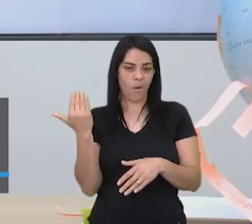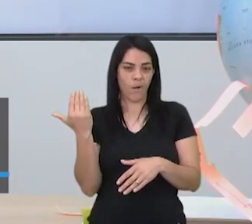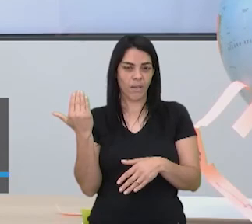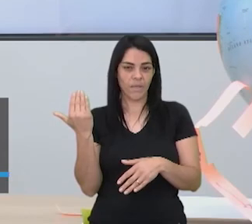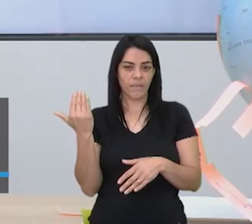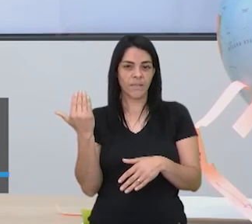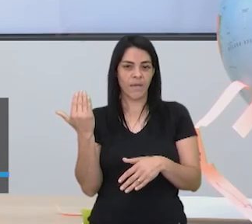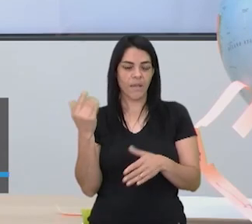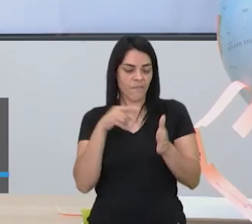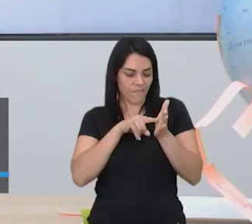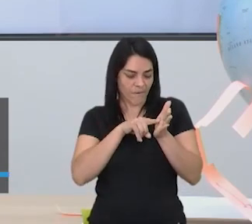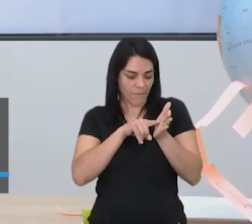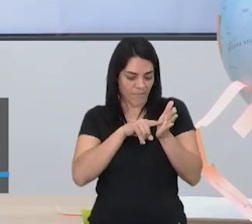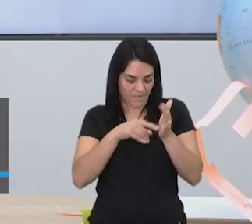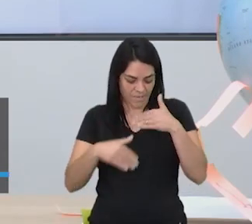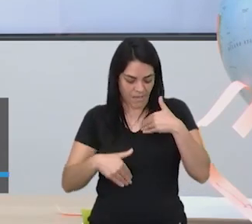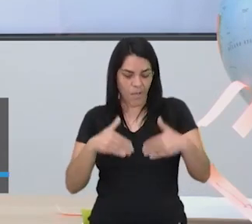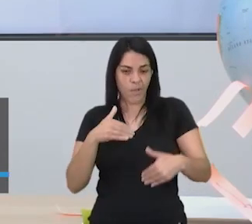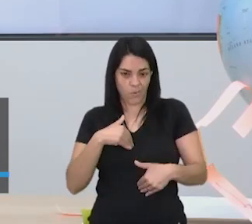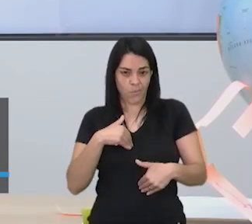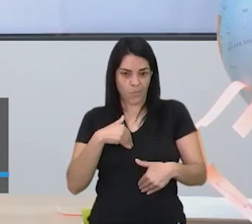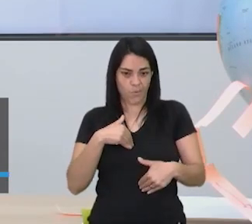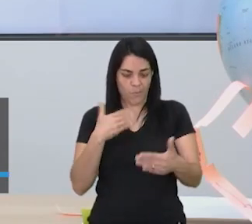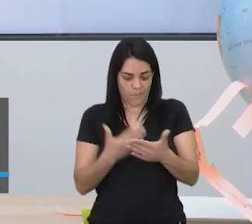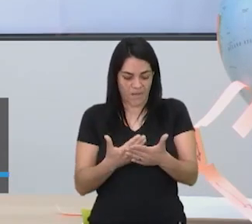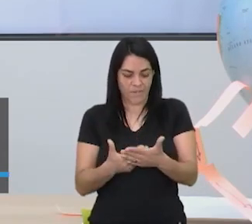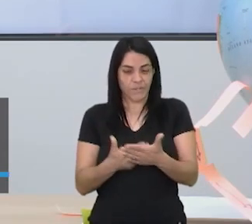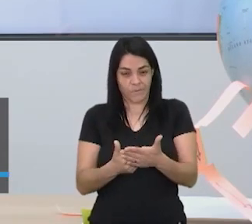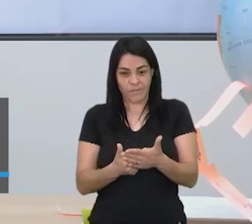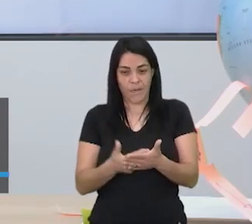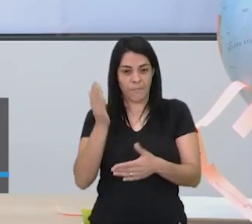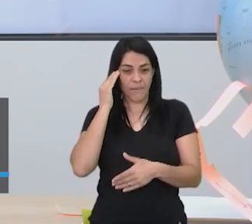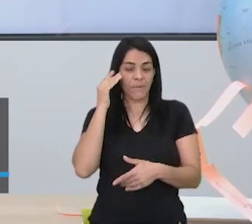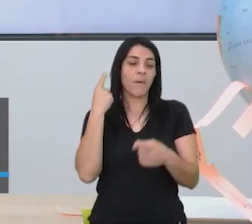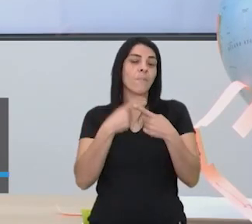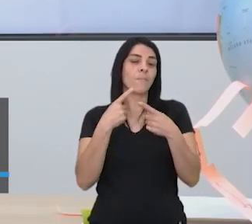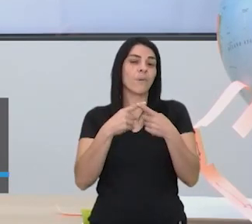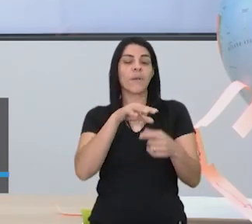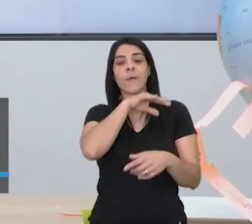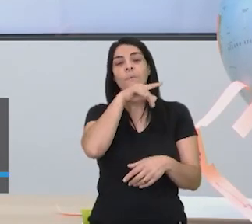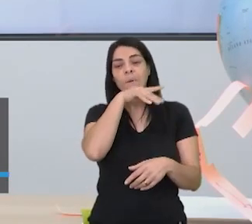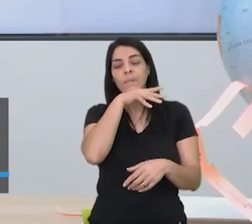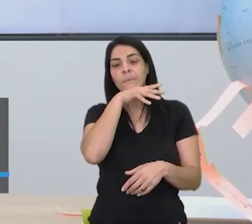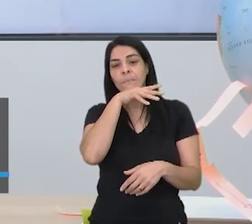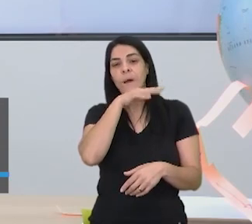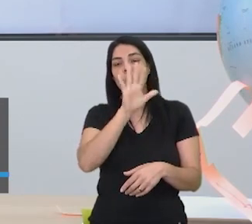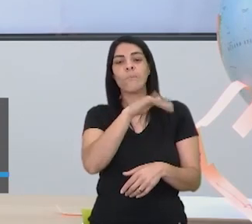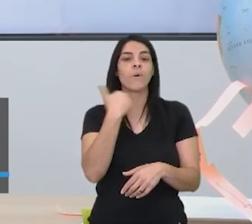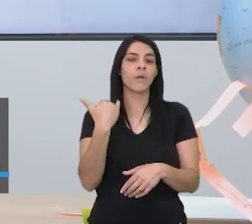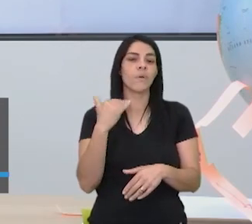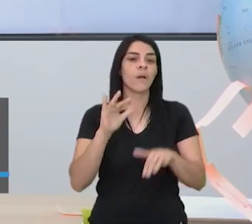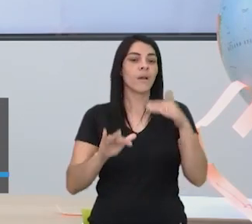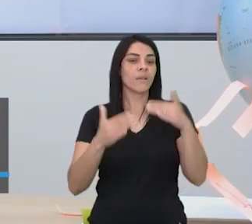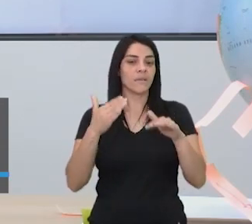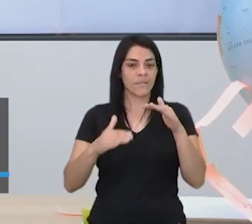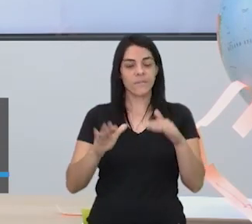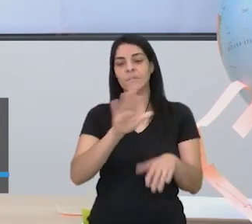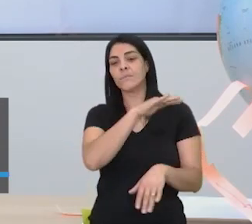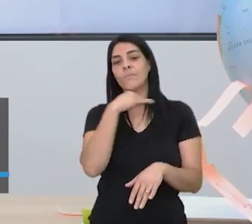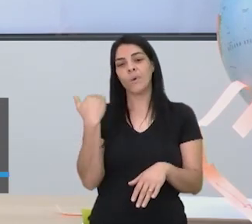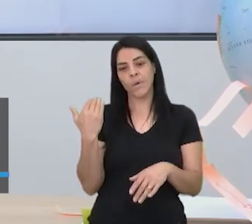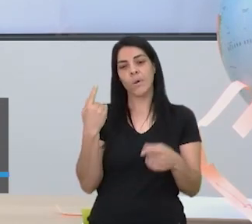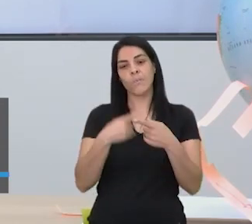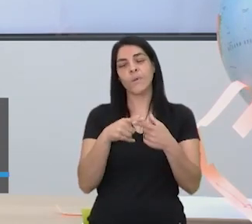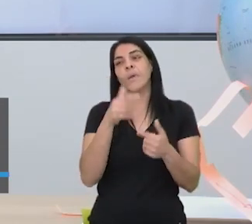para fazer esse estudo, eles vão pegar justamente o porquê que aquele animal morreu, e muitas vezes é dessa forma. Então você tem